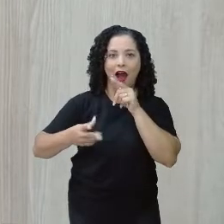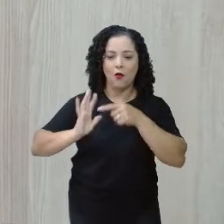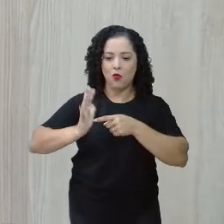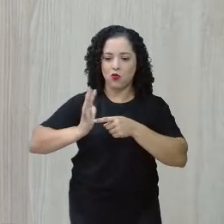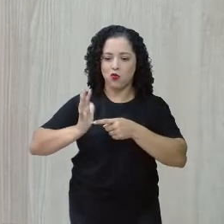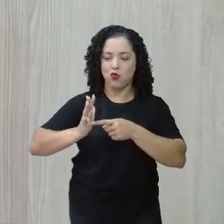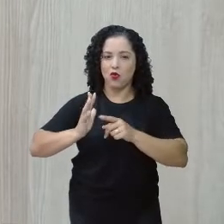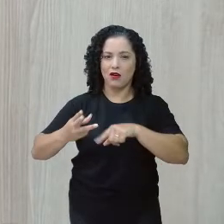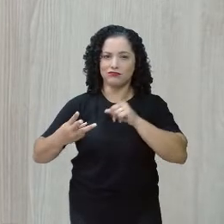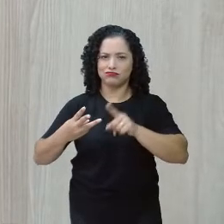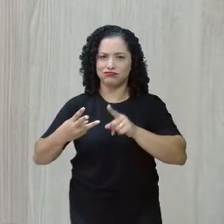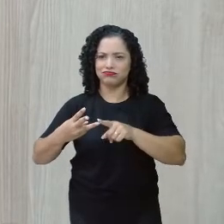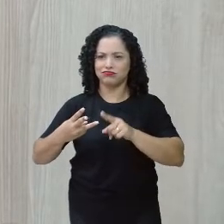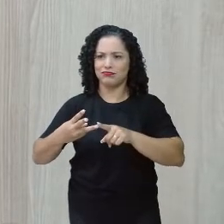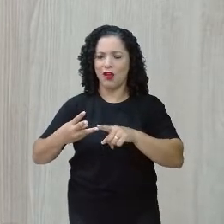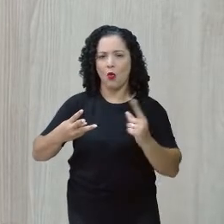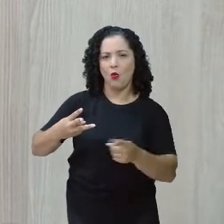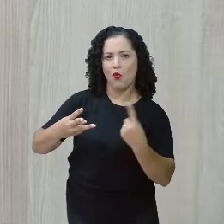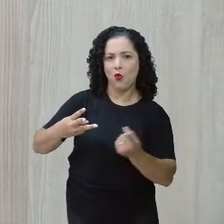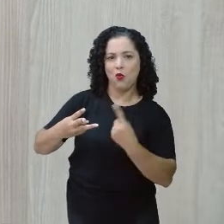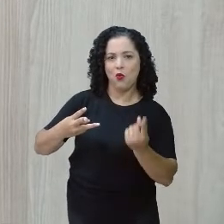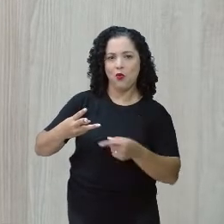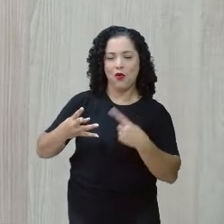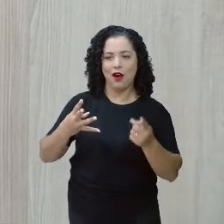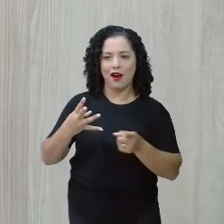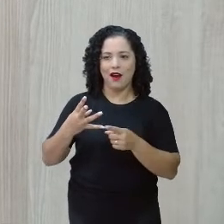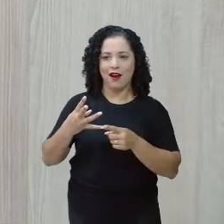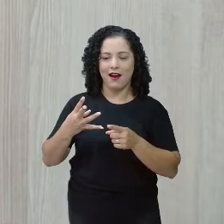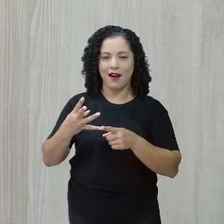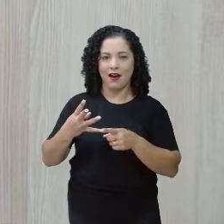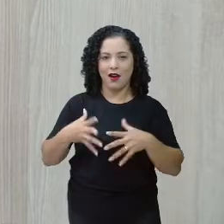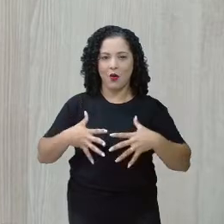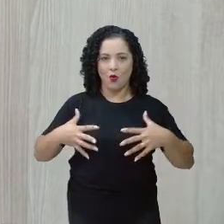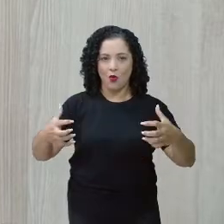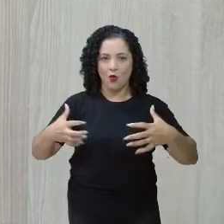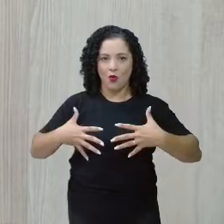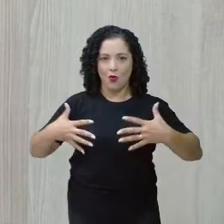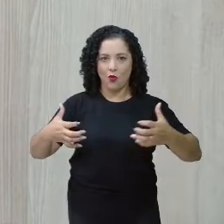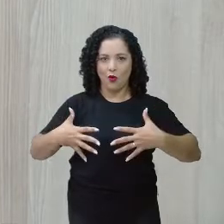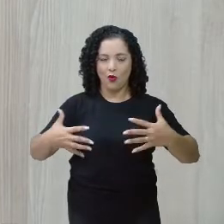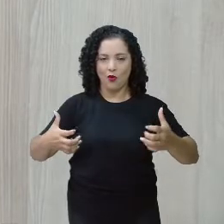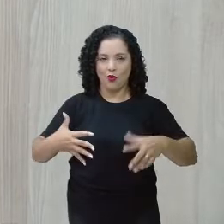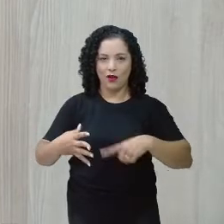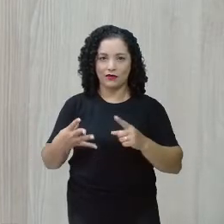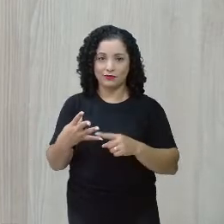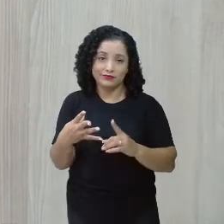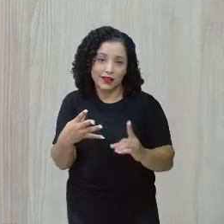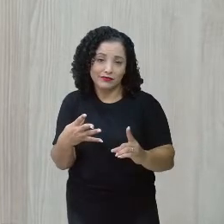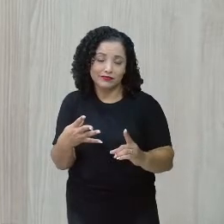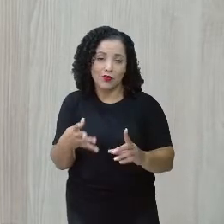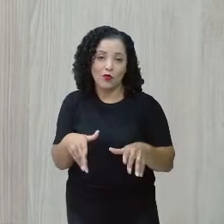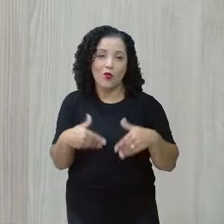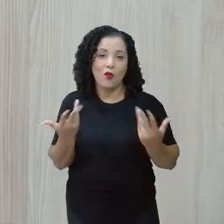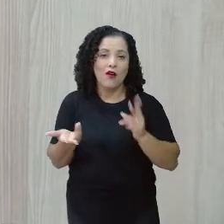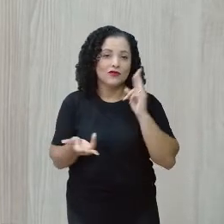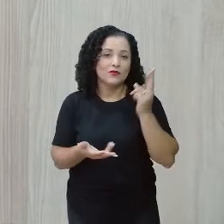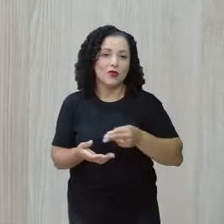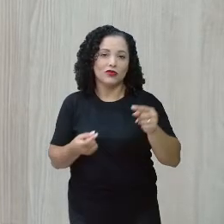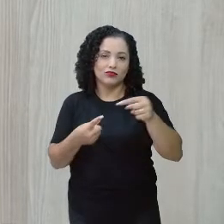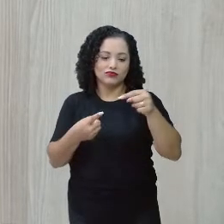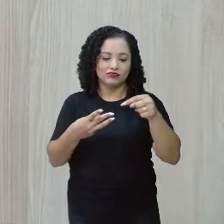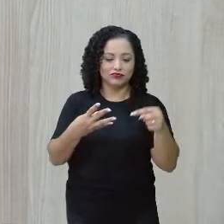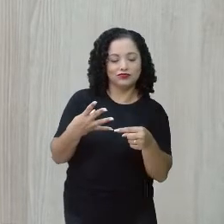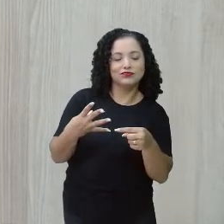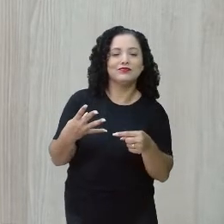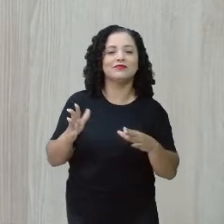Se achar que é uma centrífuga, letra C. E se achar que é uma bomba pneumática, letra D. Então, eu estou esperando aqui no chat